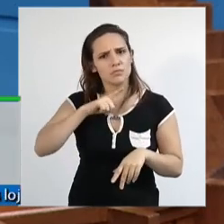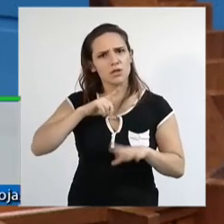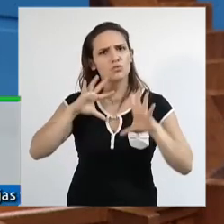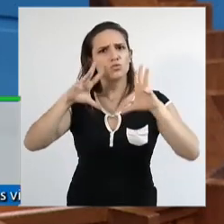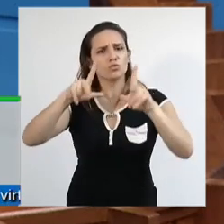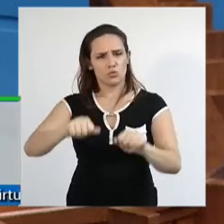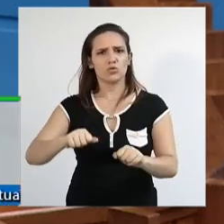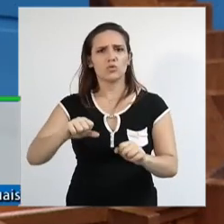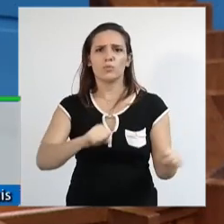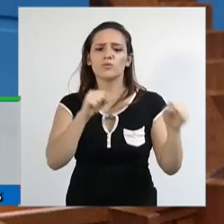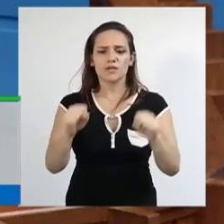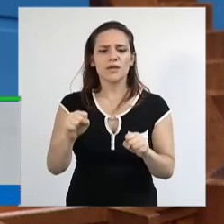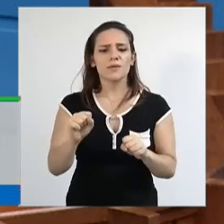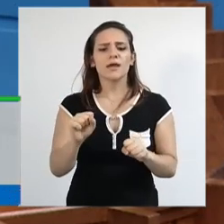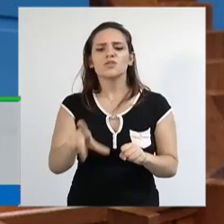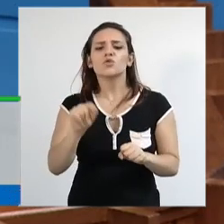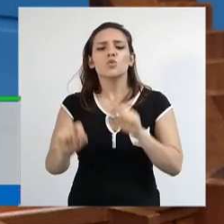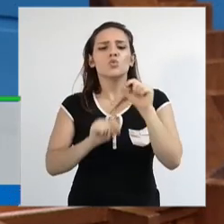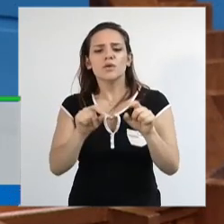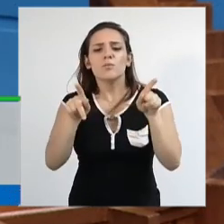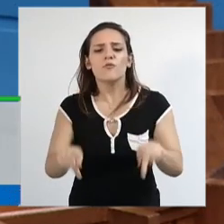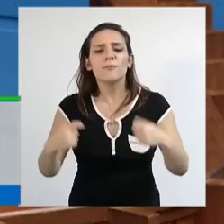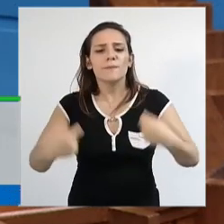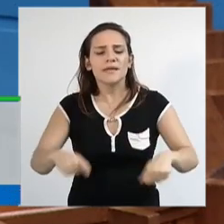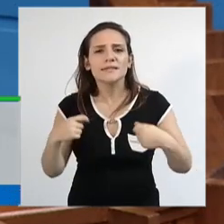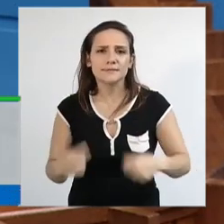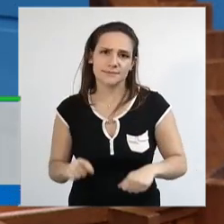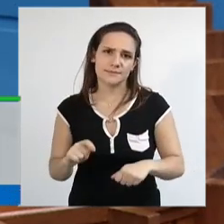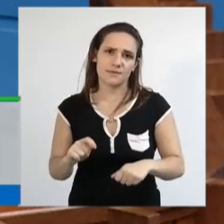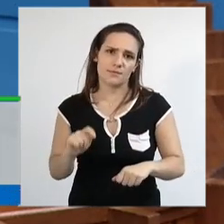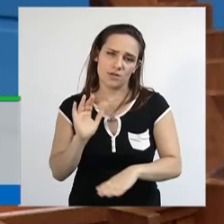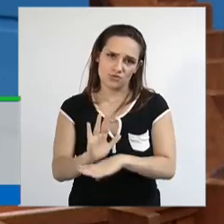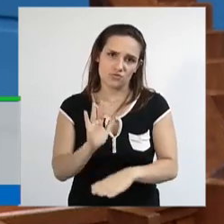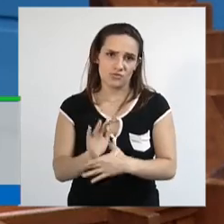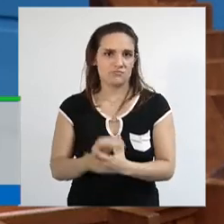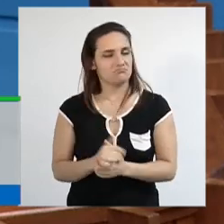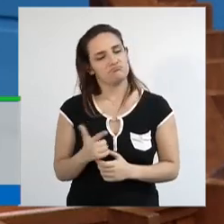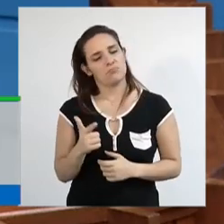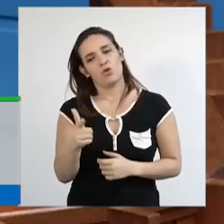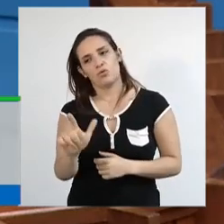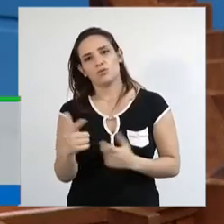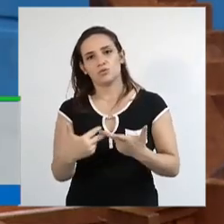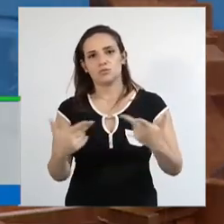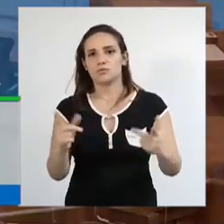aquilo que o povo necessita, almeja e precisa. Sem mais, senhor presidente.